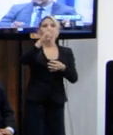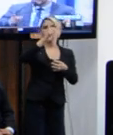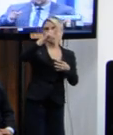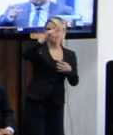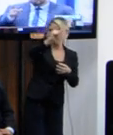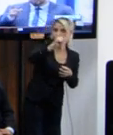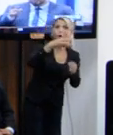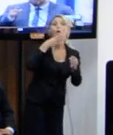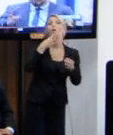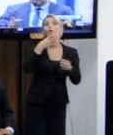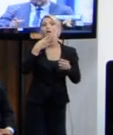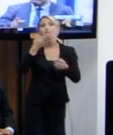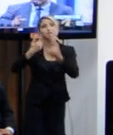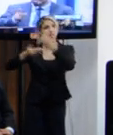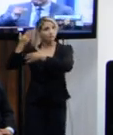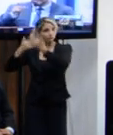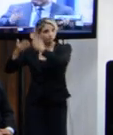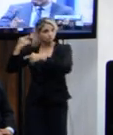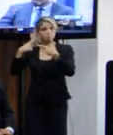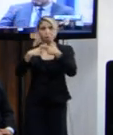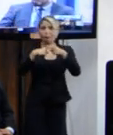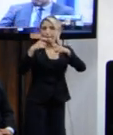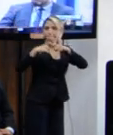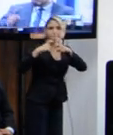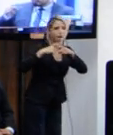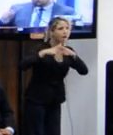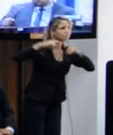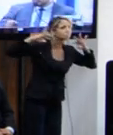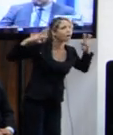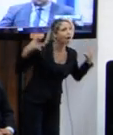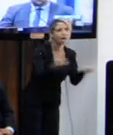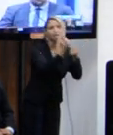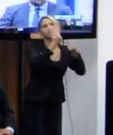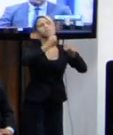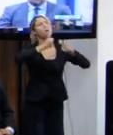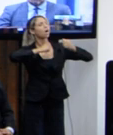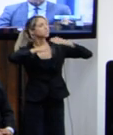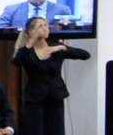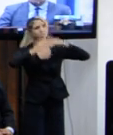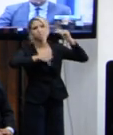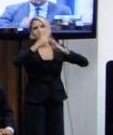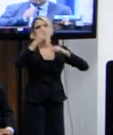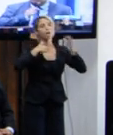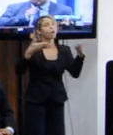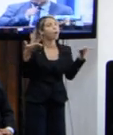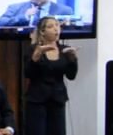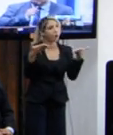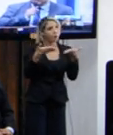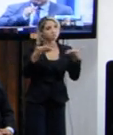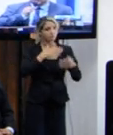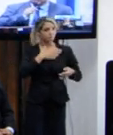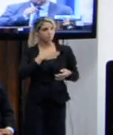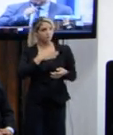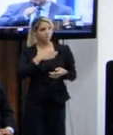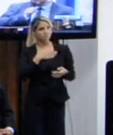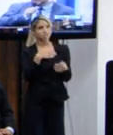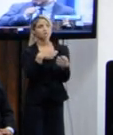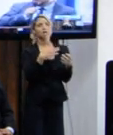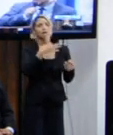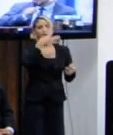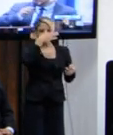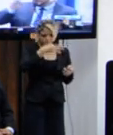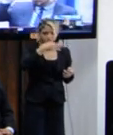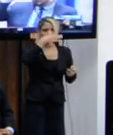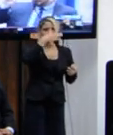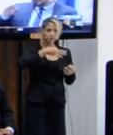né? Foi minha médica, uma excelente médica, excelente profissional. Hoje as minhas crises de sinusite e rinite